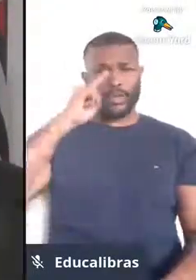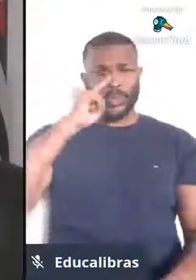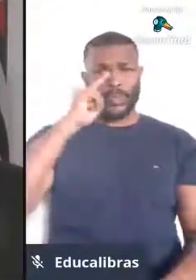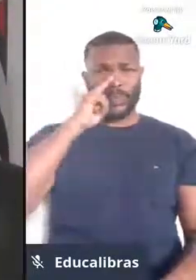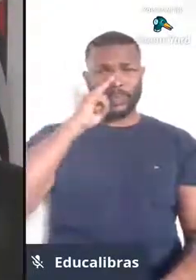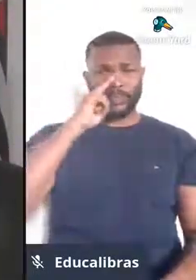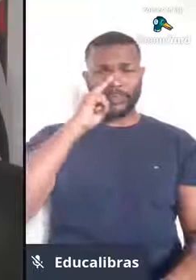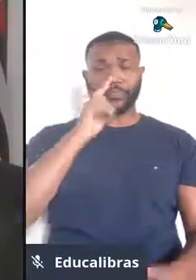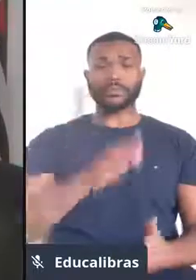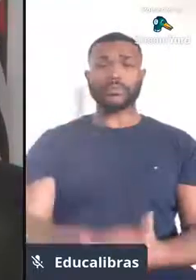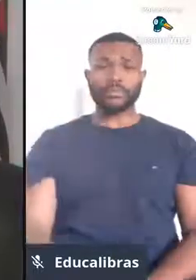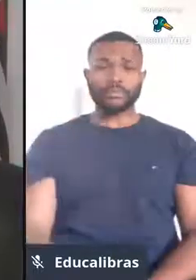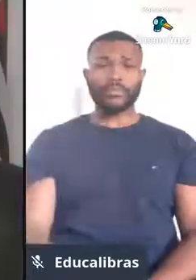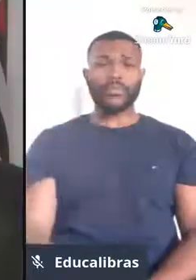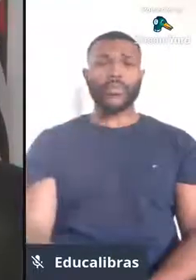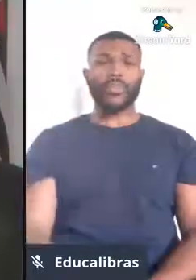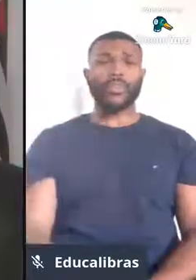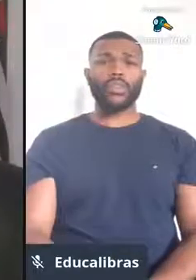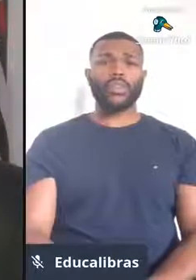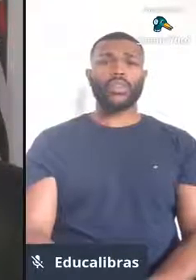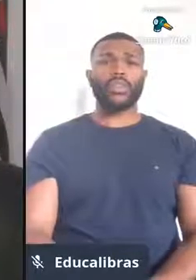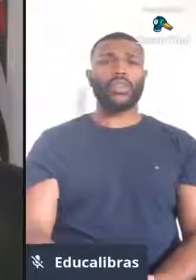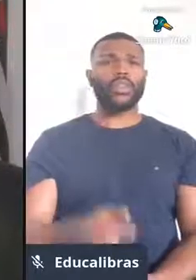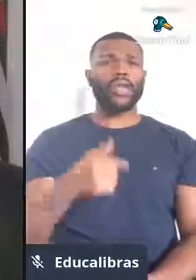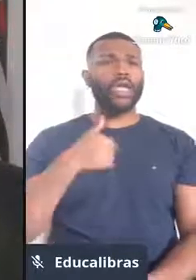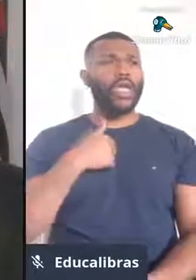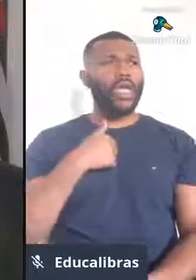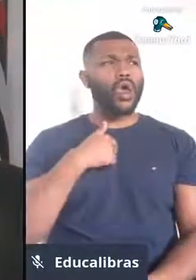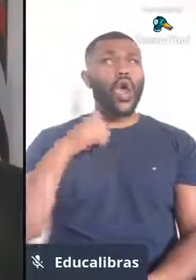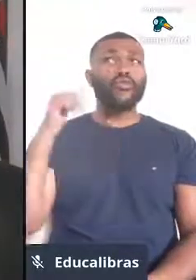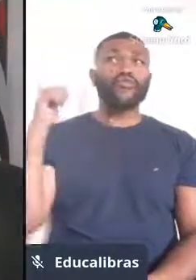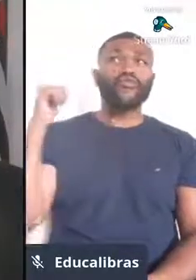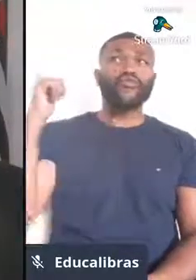e não tenho visto nada fora,